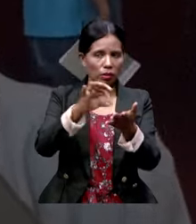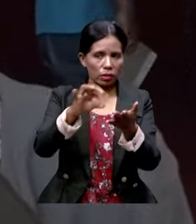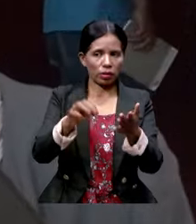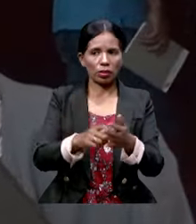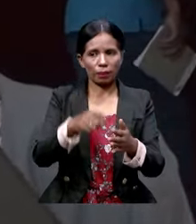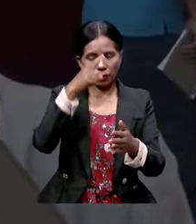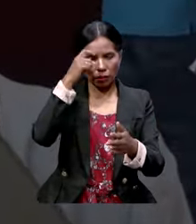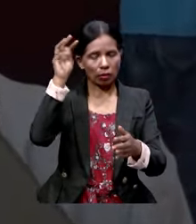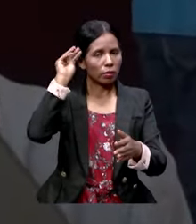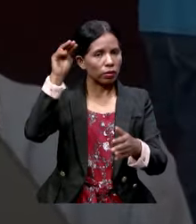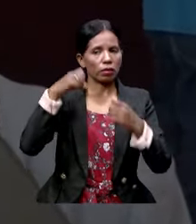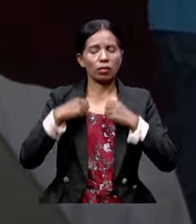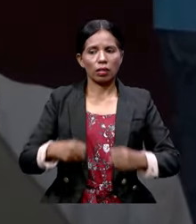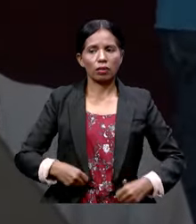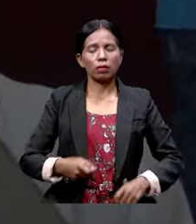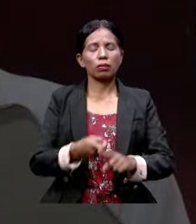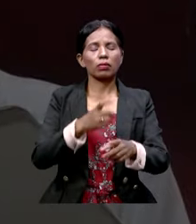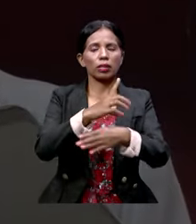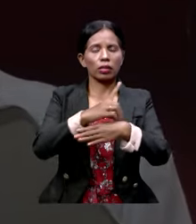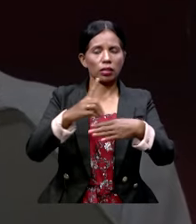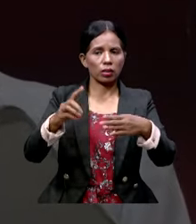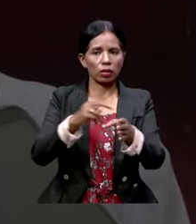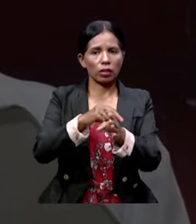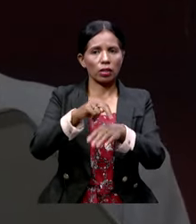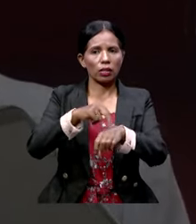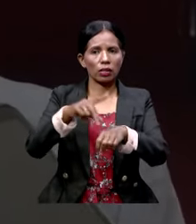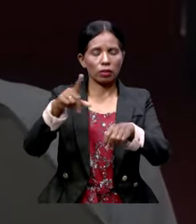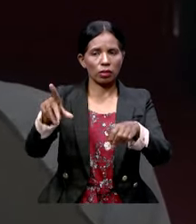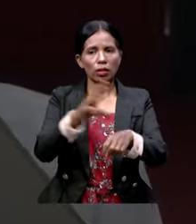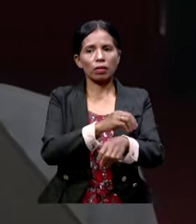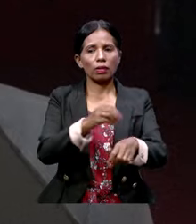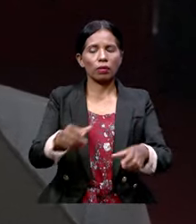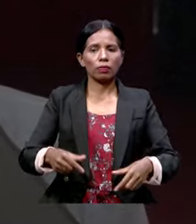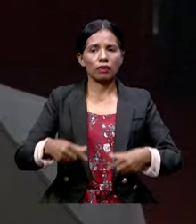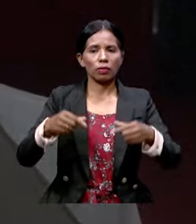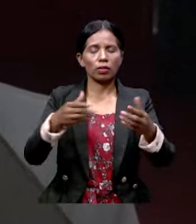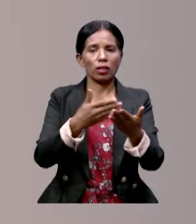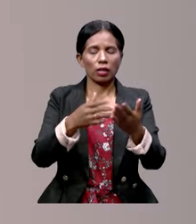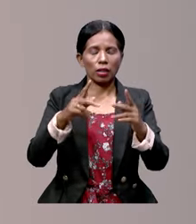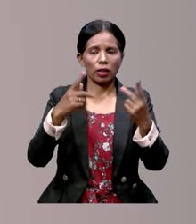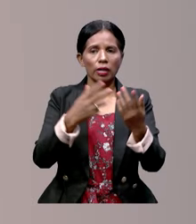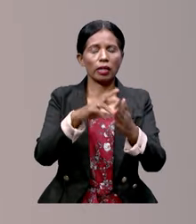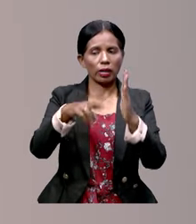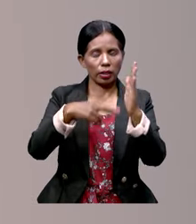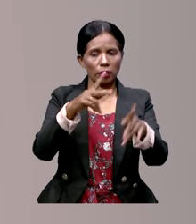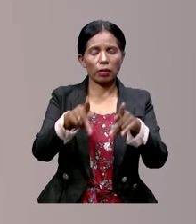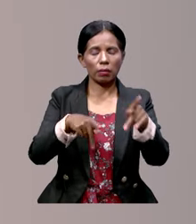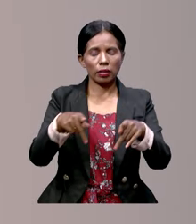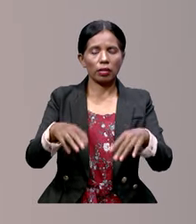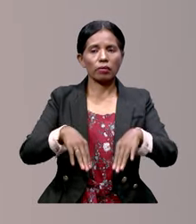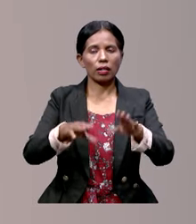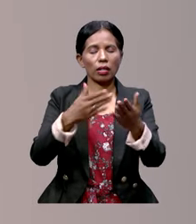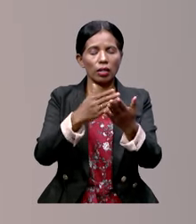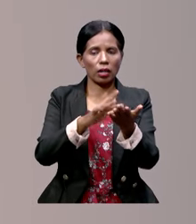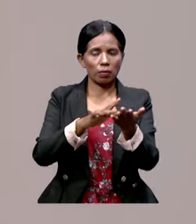Tamane Ministério Saúde lihusi Direção Nacional Farmácia no Medicamento fo ona critério ba emacirana be fang ai moro online